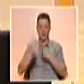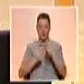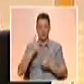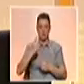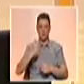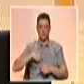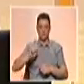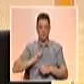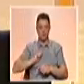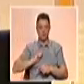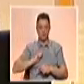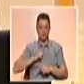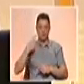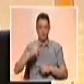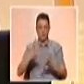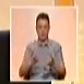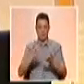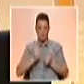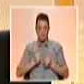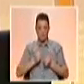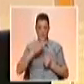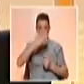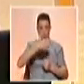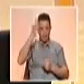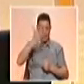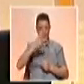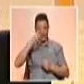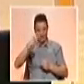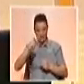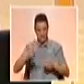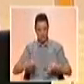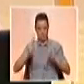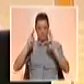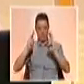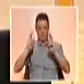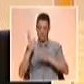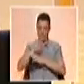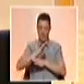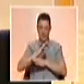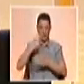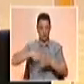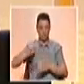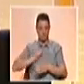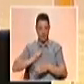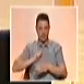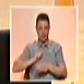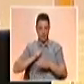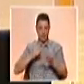Alguns sim, outros. Nós estamos dependentes, uma boa parte, cerca de um terço das nossas disponibilidades hídricas vem de Espanha. E,